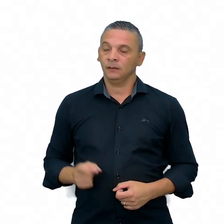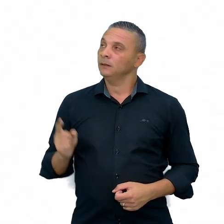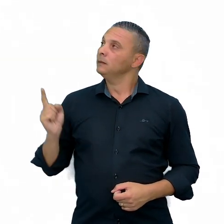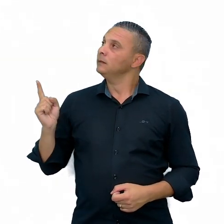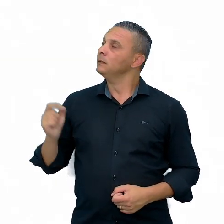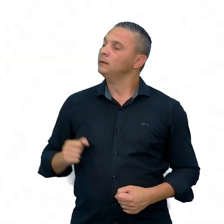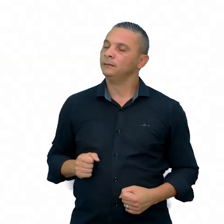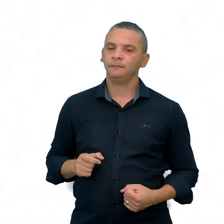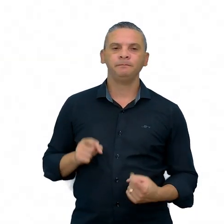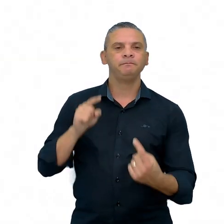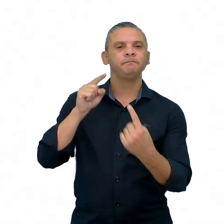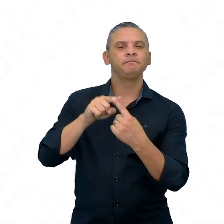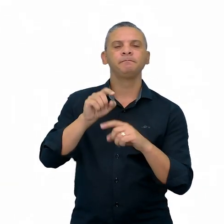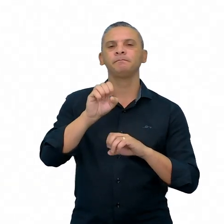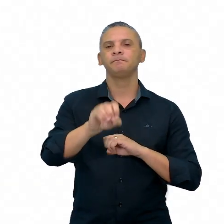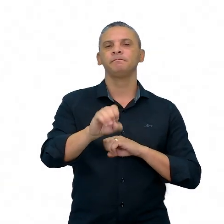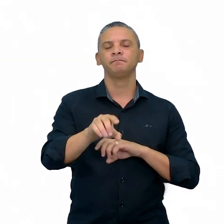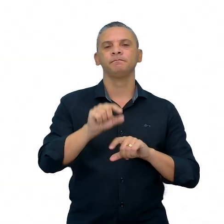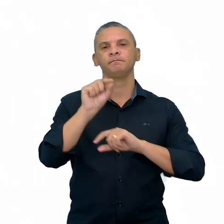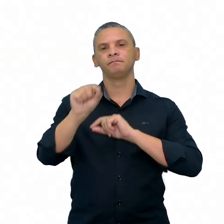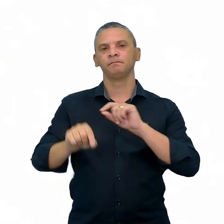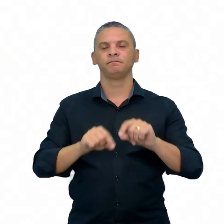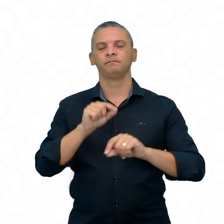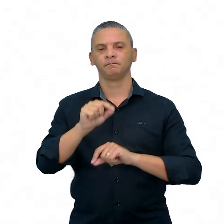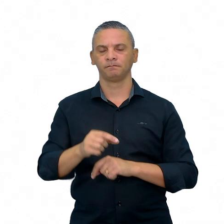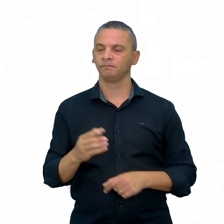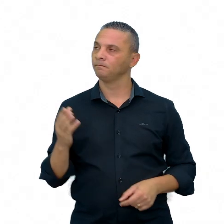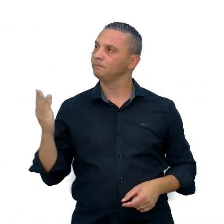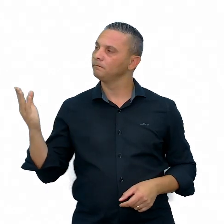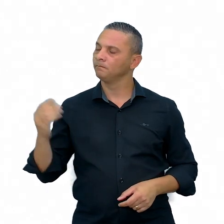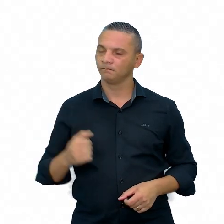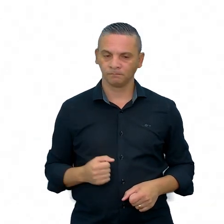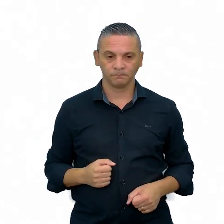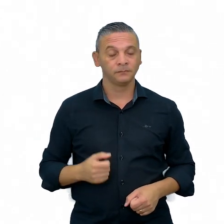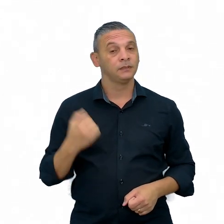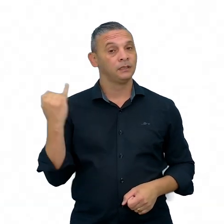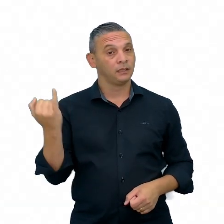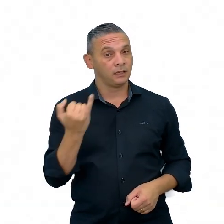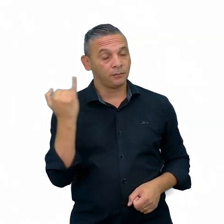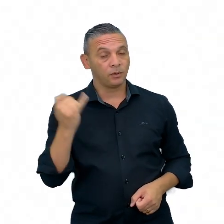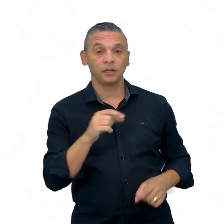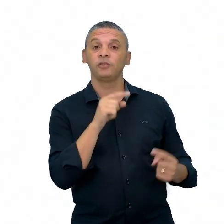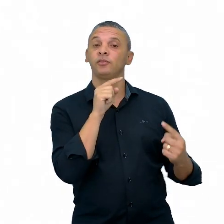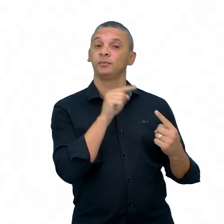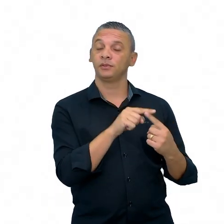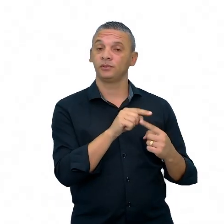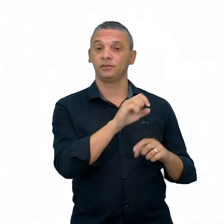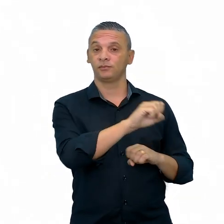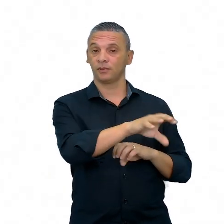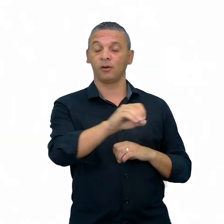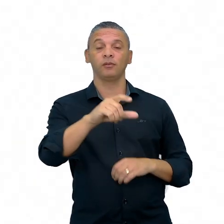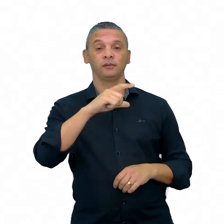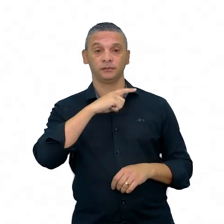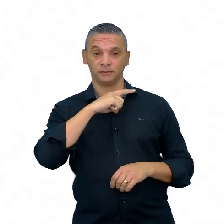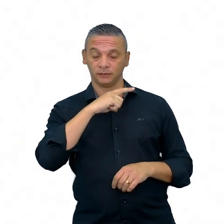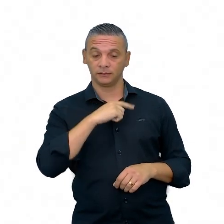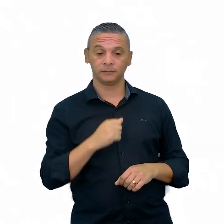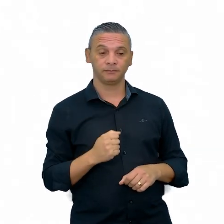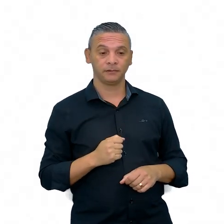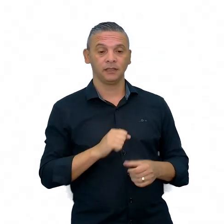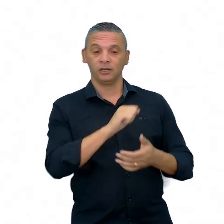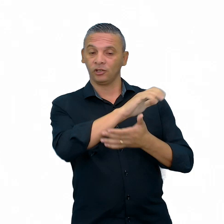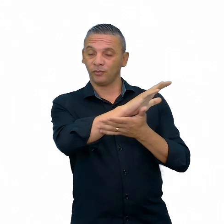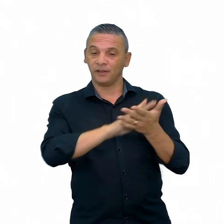Bom, como objetivos das aulas, né? Nossas aulas, elas precisam ter objetivos e essa sequência de atividade, ela nos ajuda muito com isso. Nós